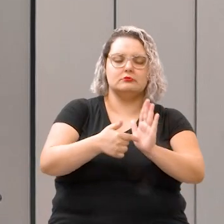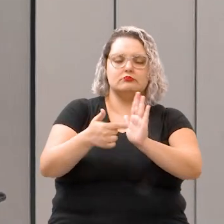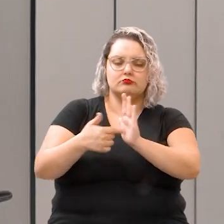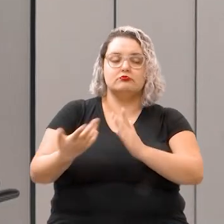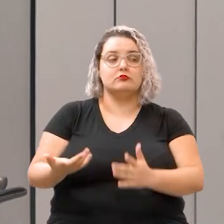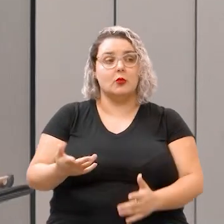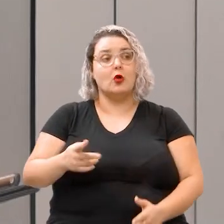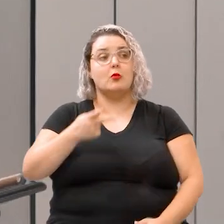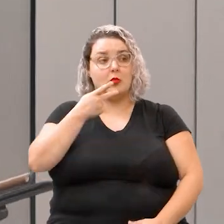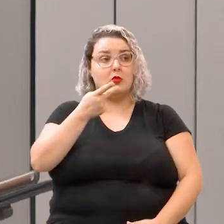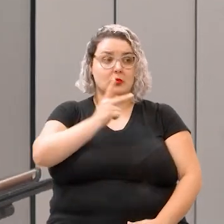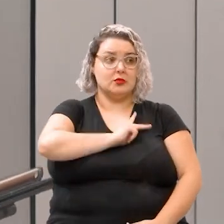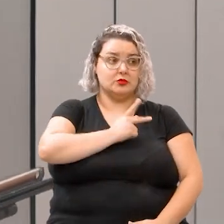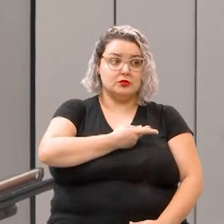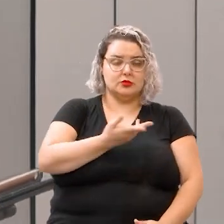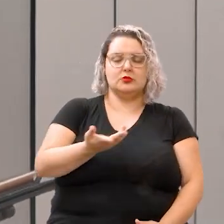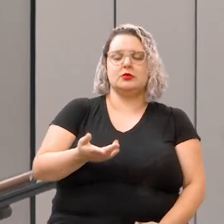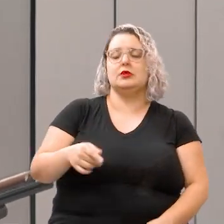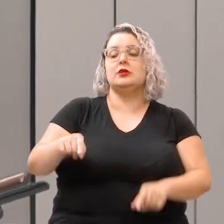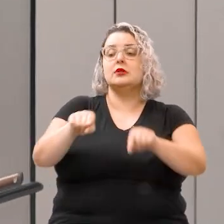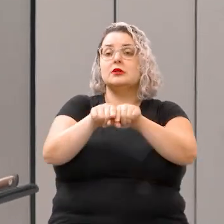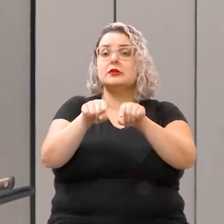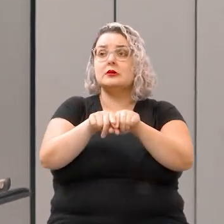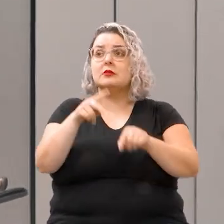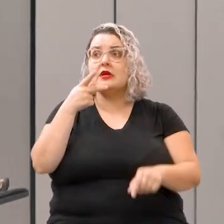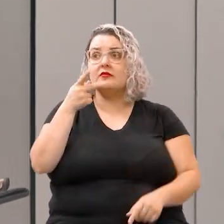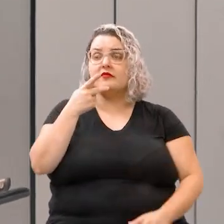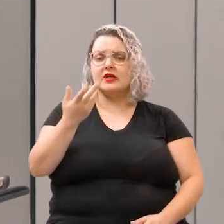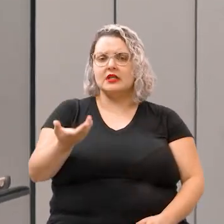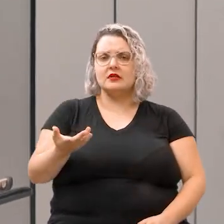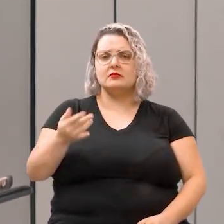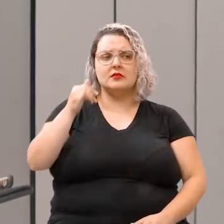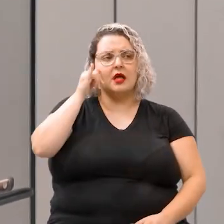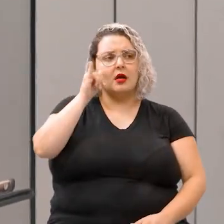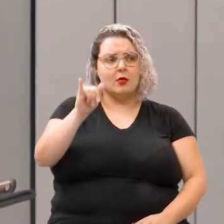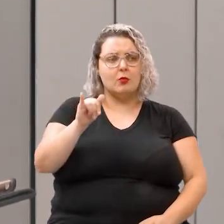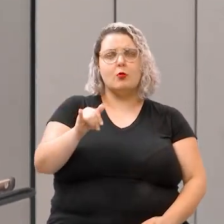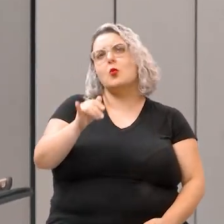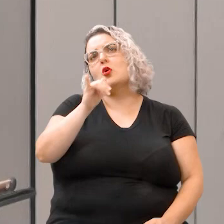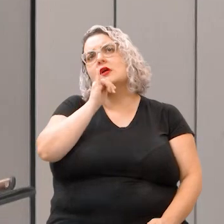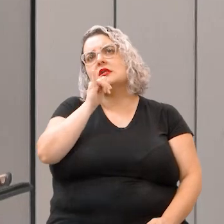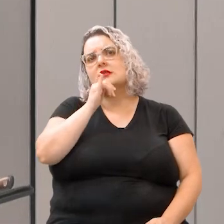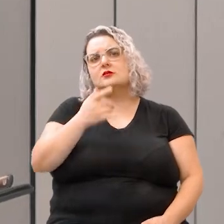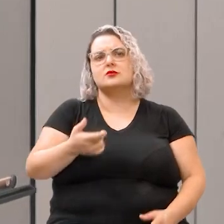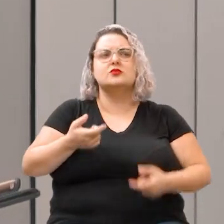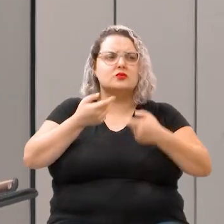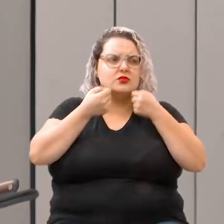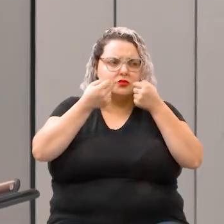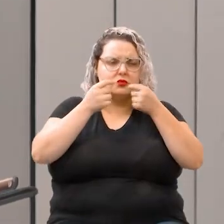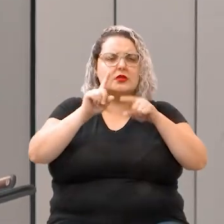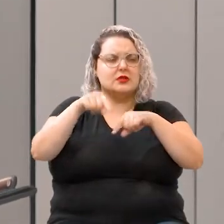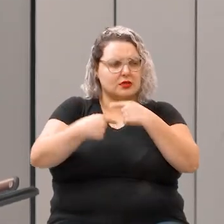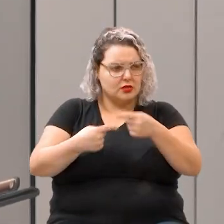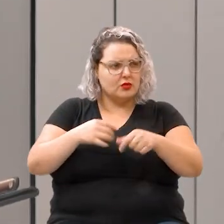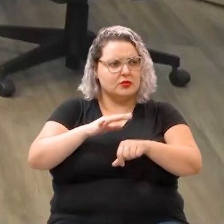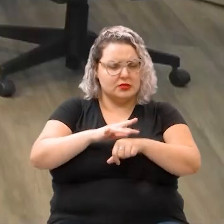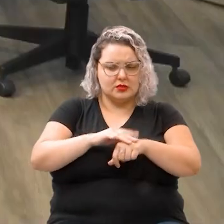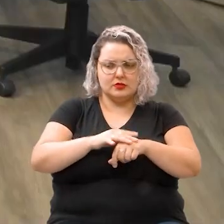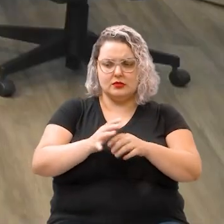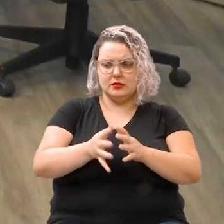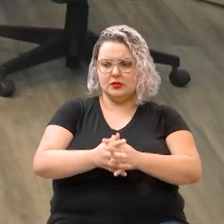de mencionar, a gente também está falando dessa questão da prevenção, por exemplo, do câncer bucal, entre outras